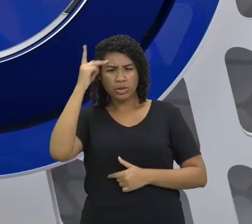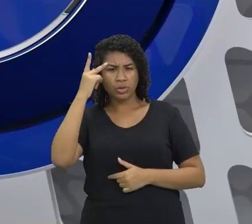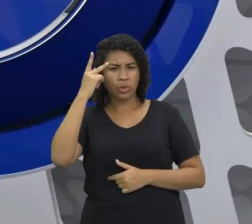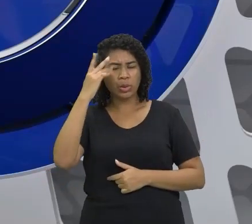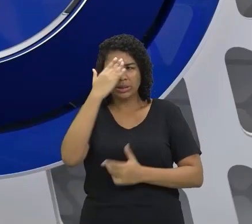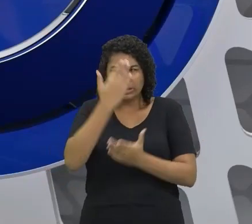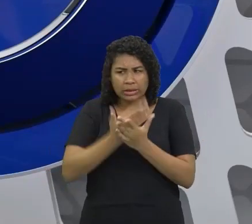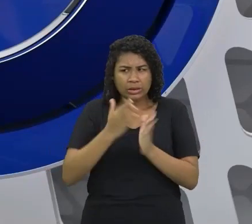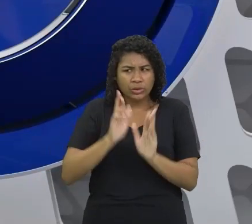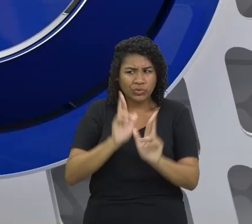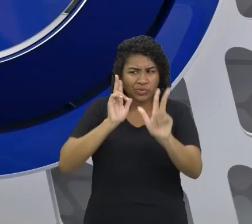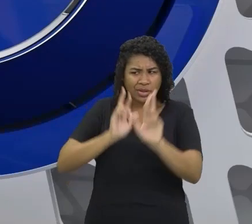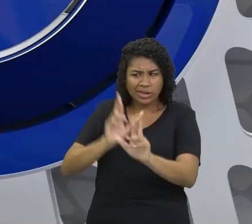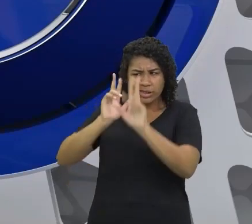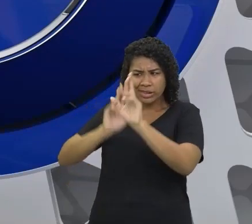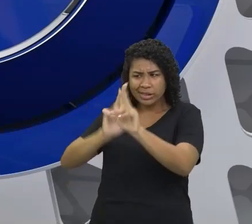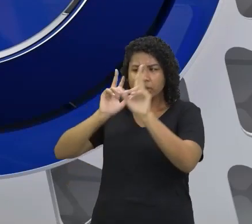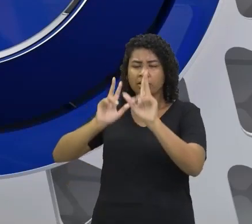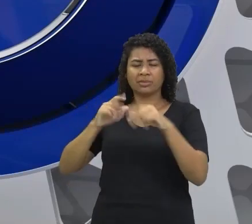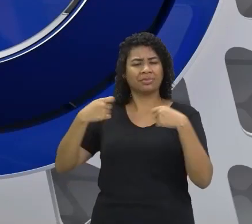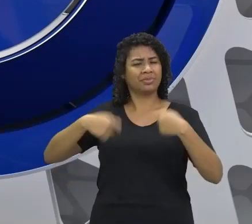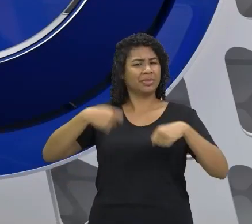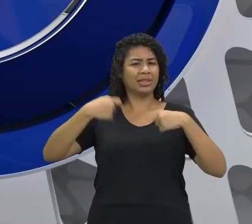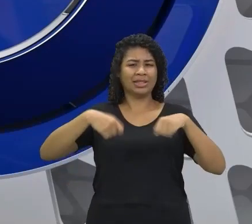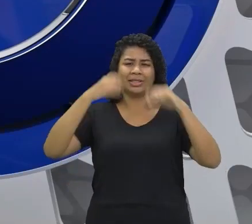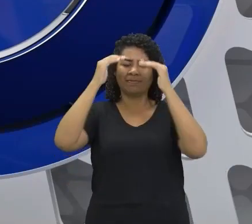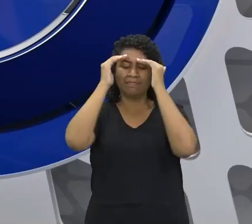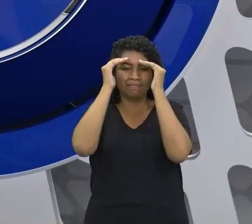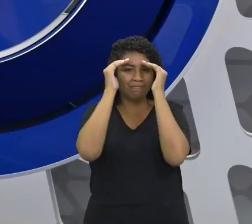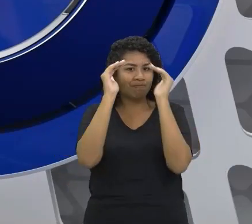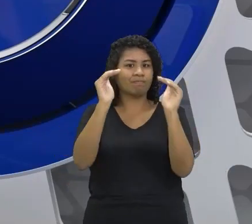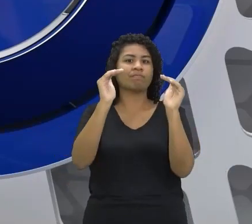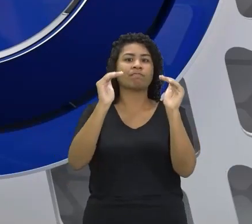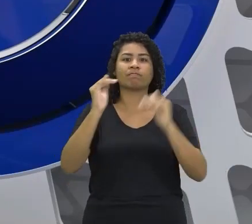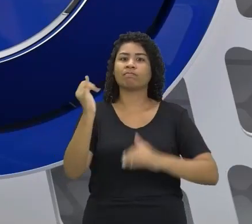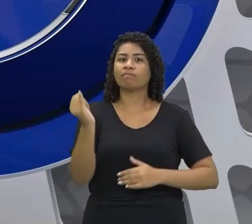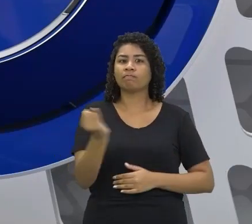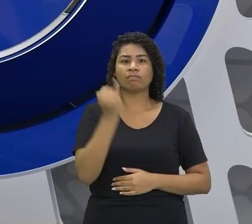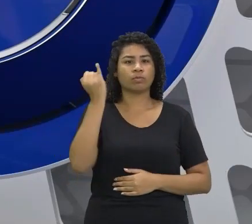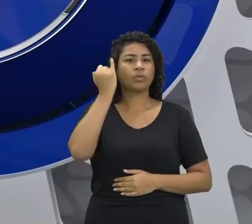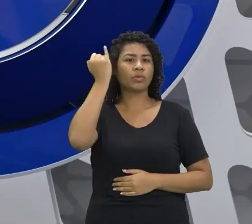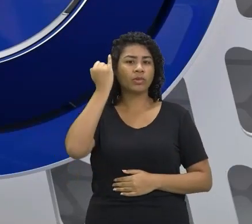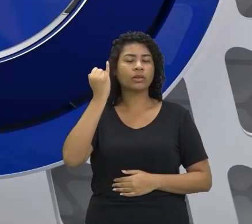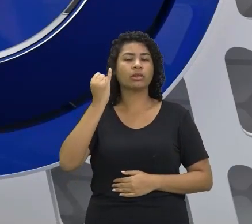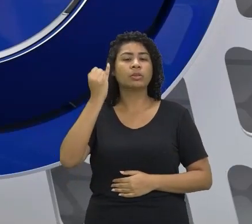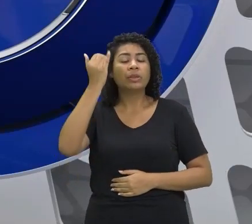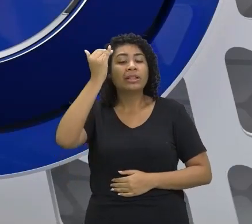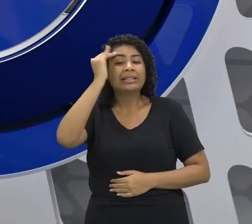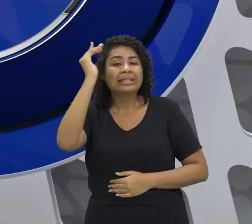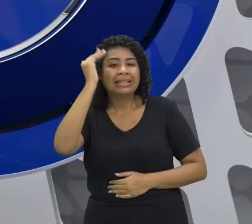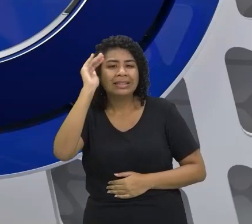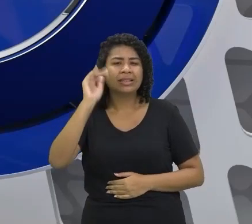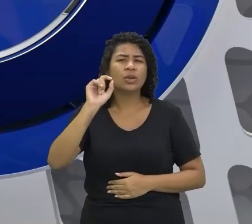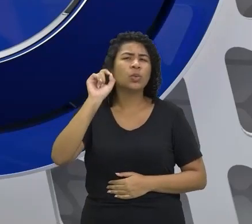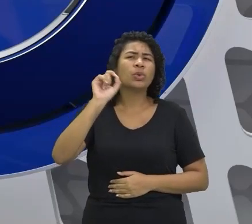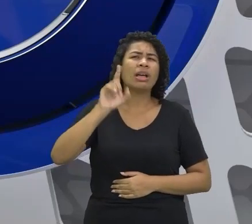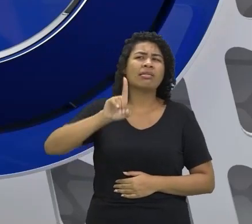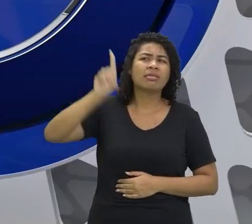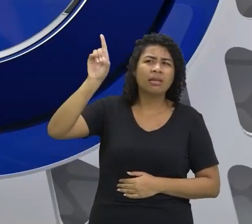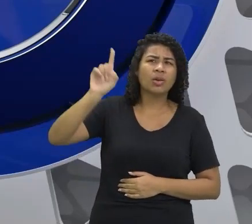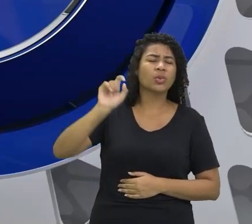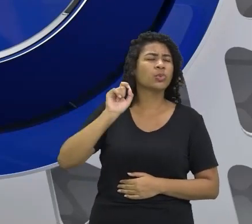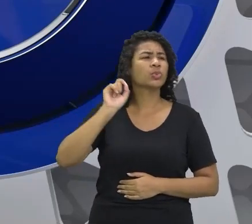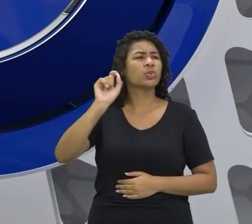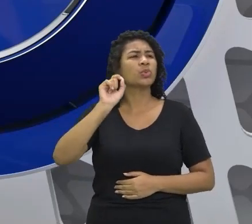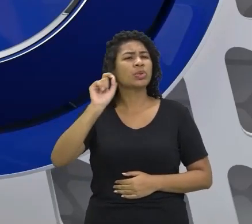nosso. E esse respeito é imprescindível, até para a gente entender o que é Deus e o que